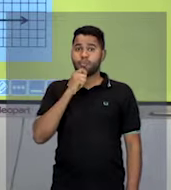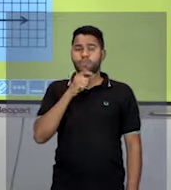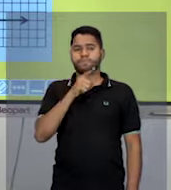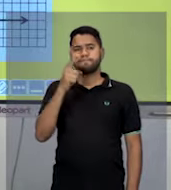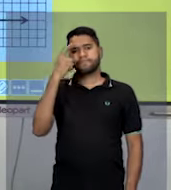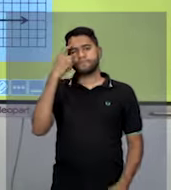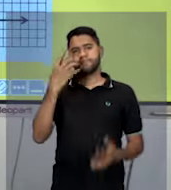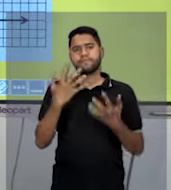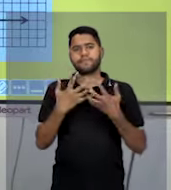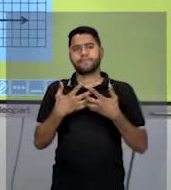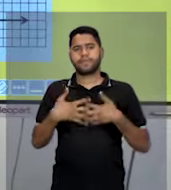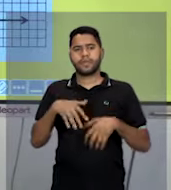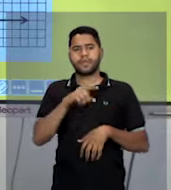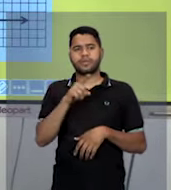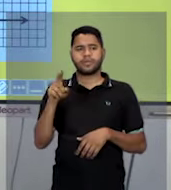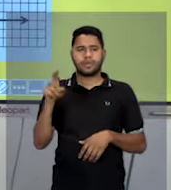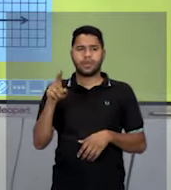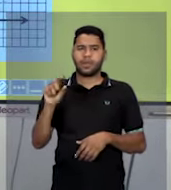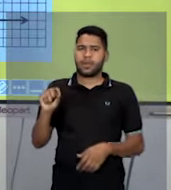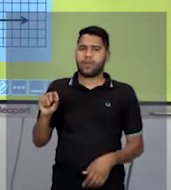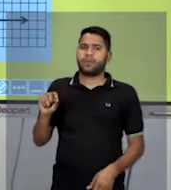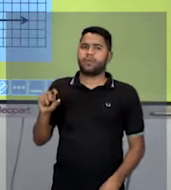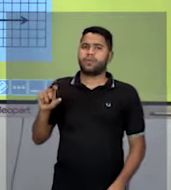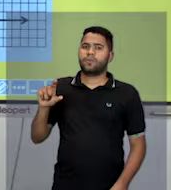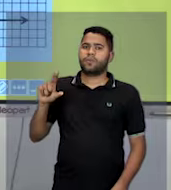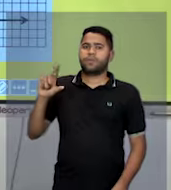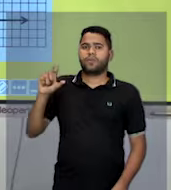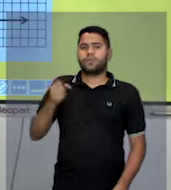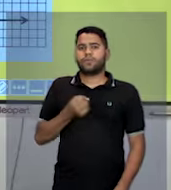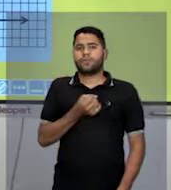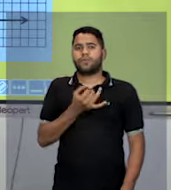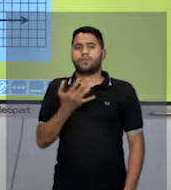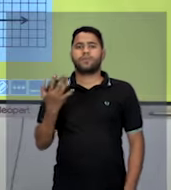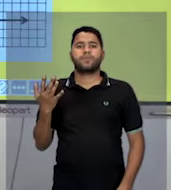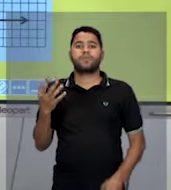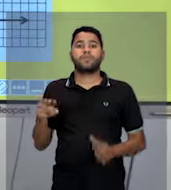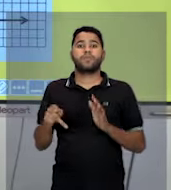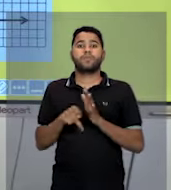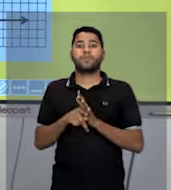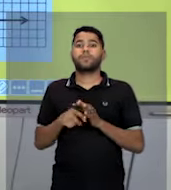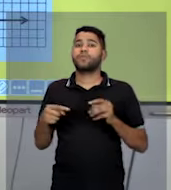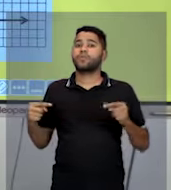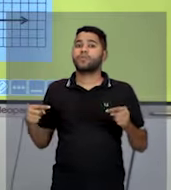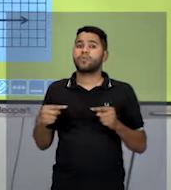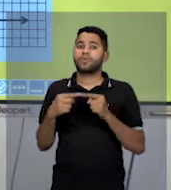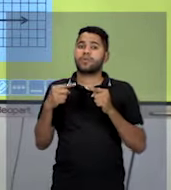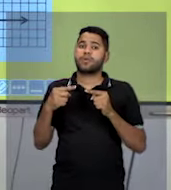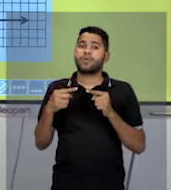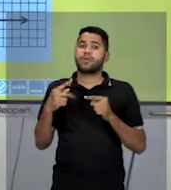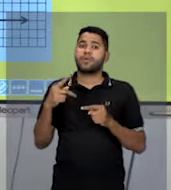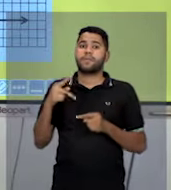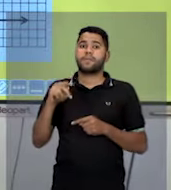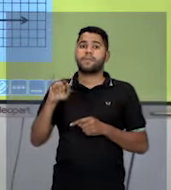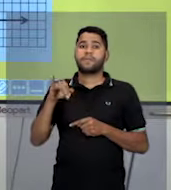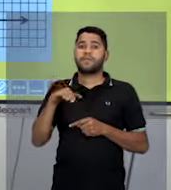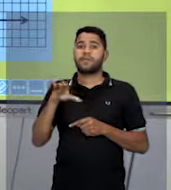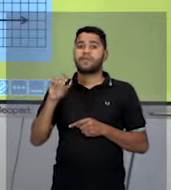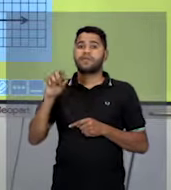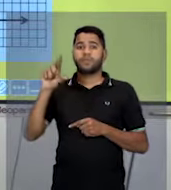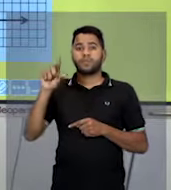pensa? Na medida em que eu estou aumentando valores de volume, os valores correspondentes de pressão estão cada vez